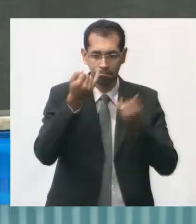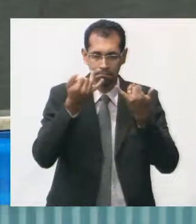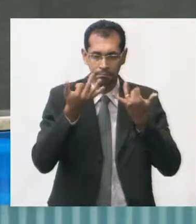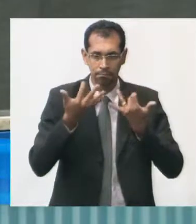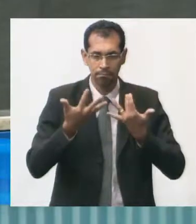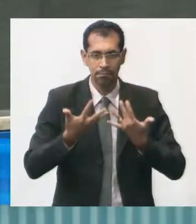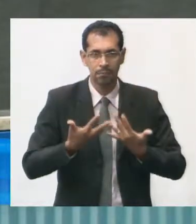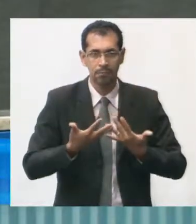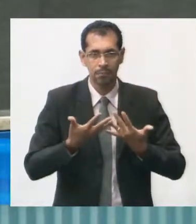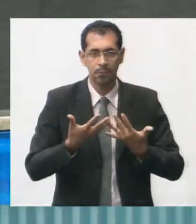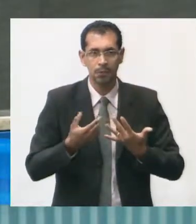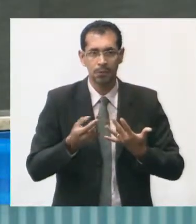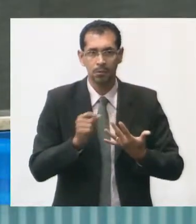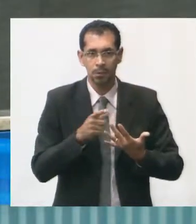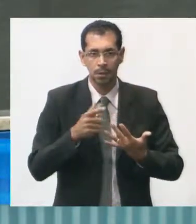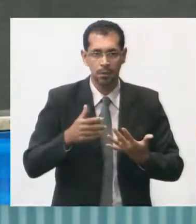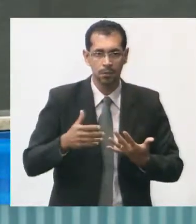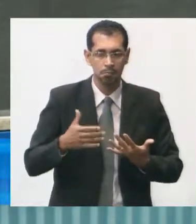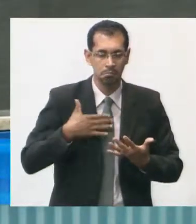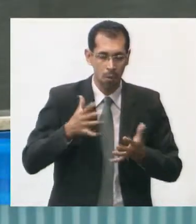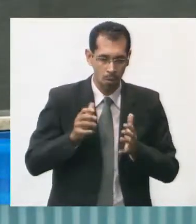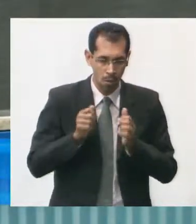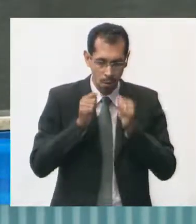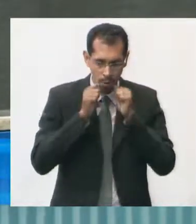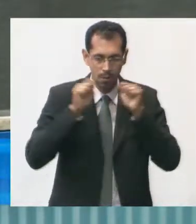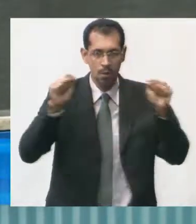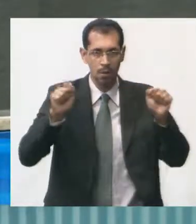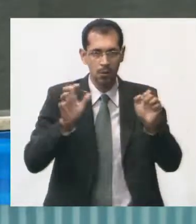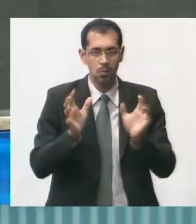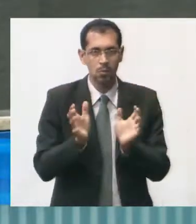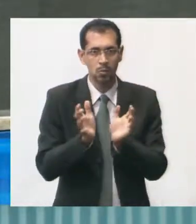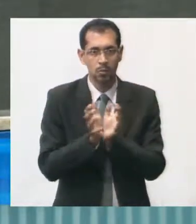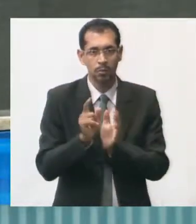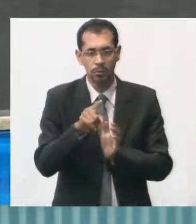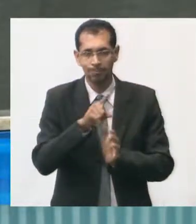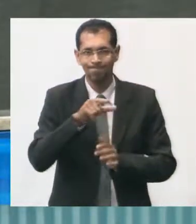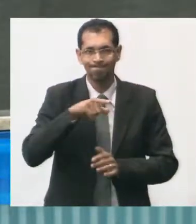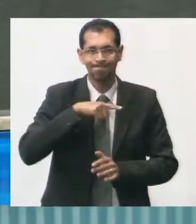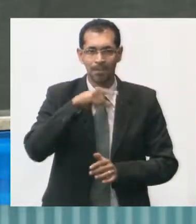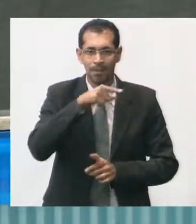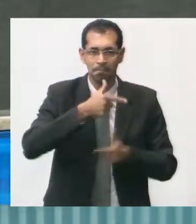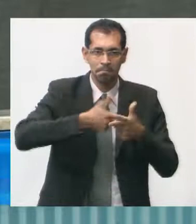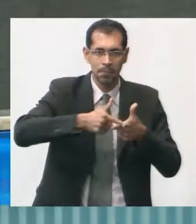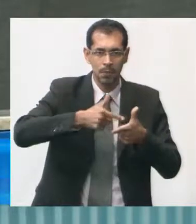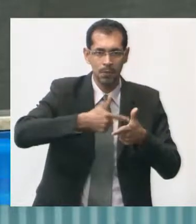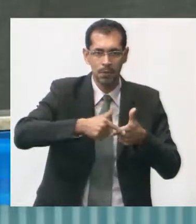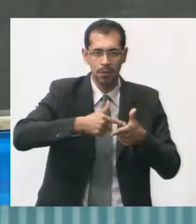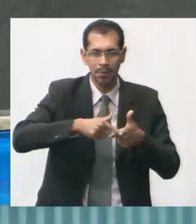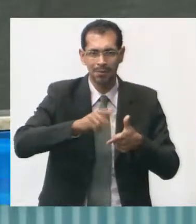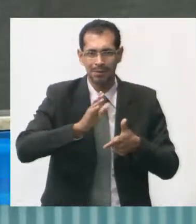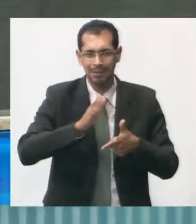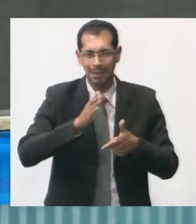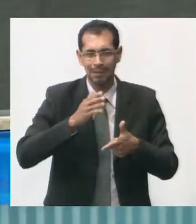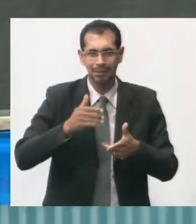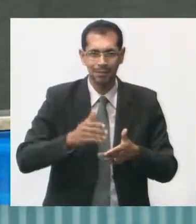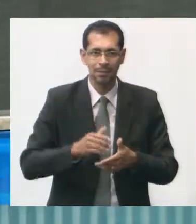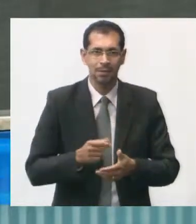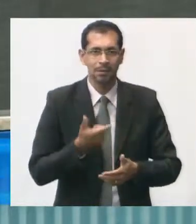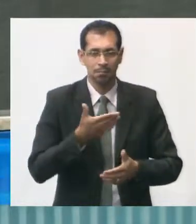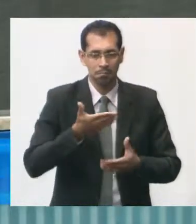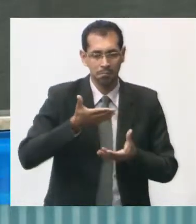para a nossa assessoria ali um problema que eles vêm já passando há algum tempo. É um